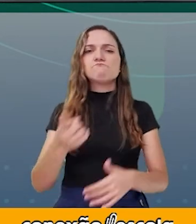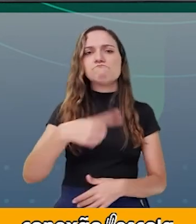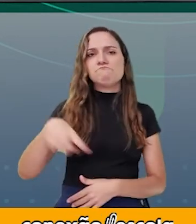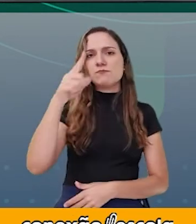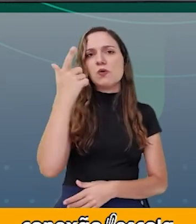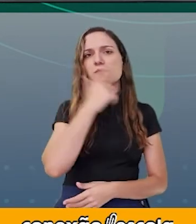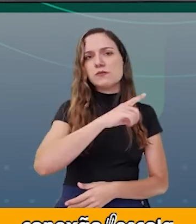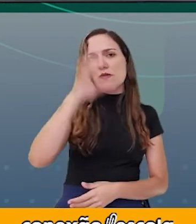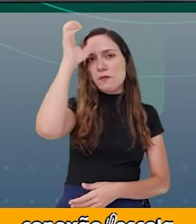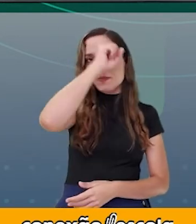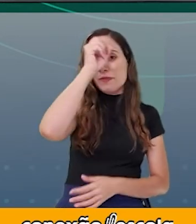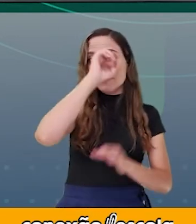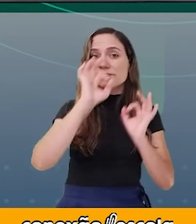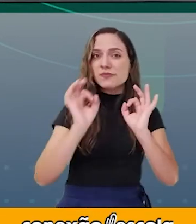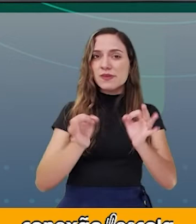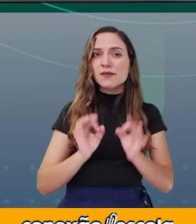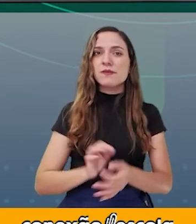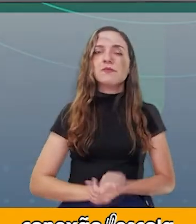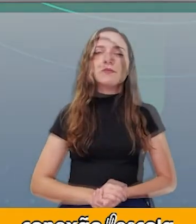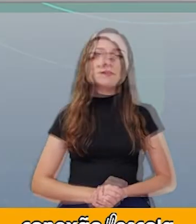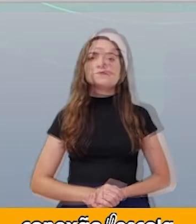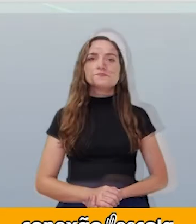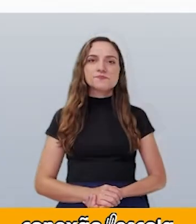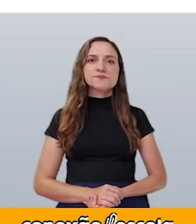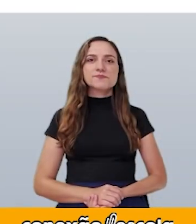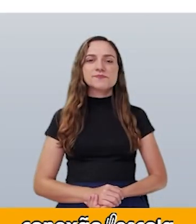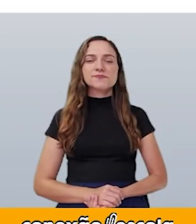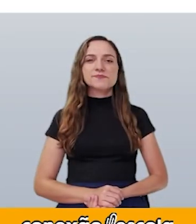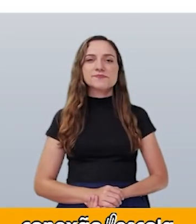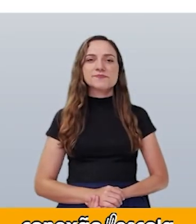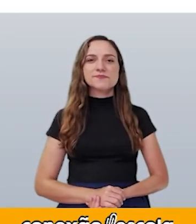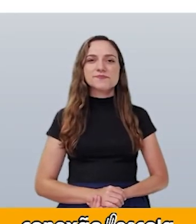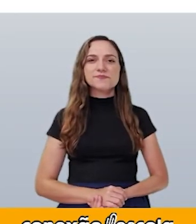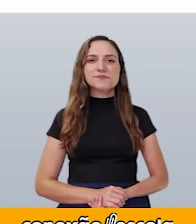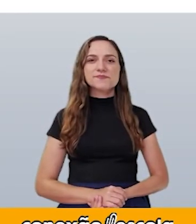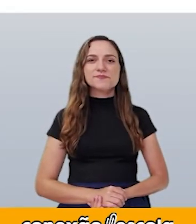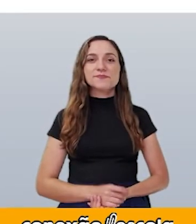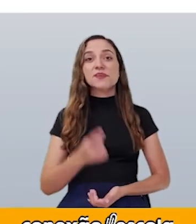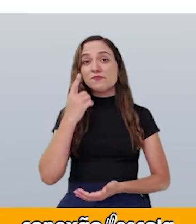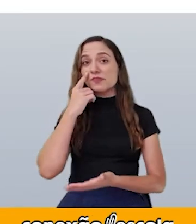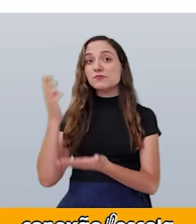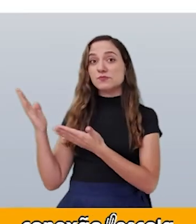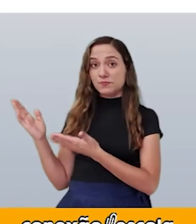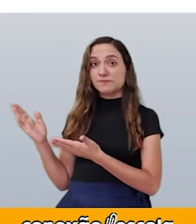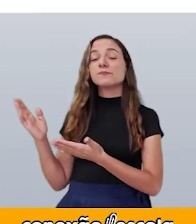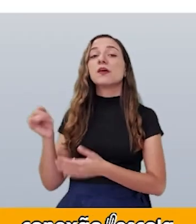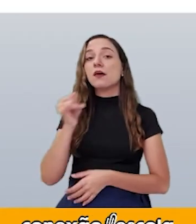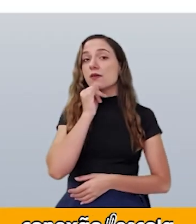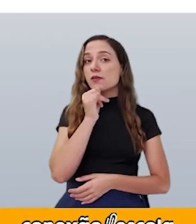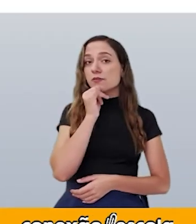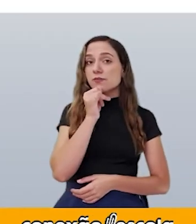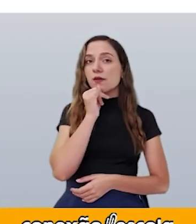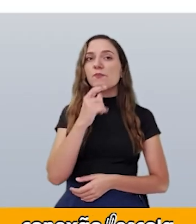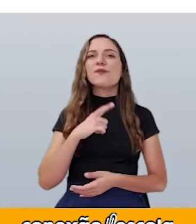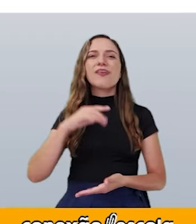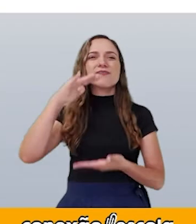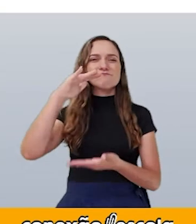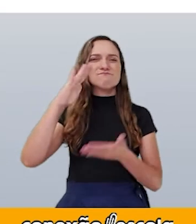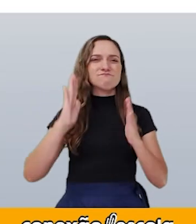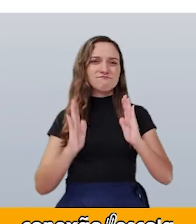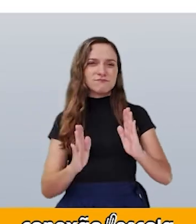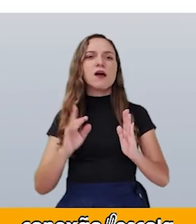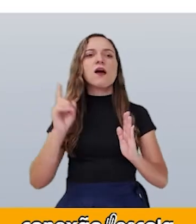do quilograma, certo? Veja só. Nesse caso, eu tenho um pacote